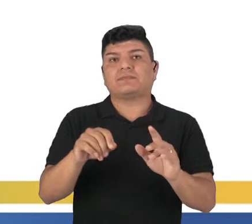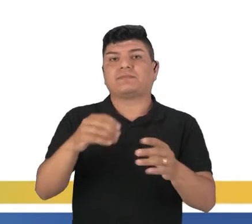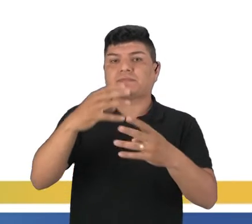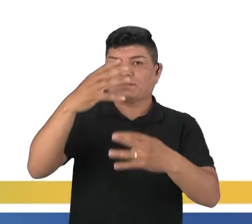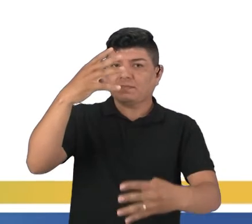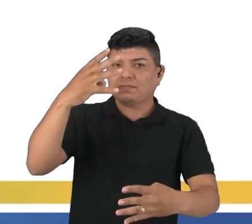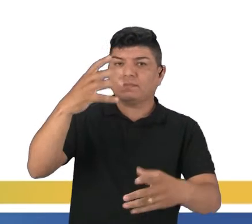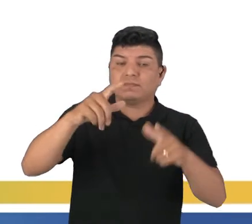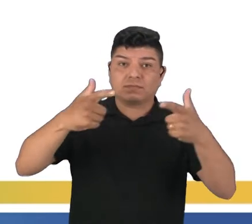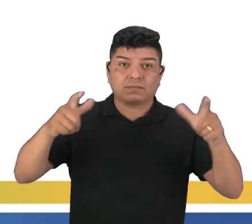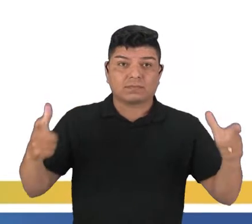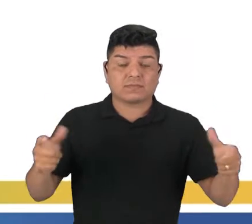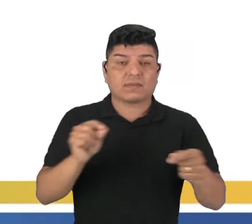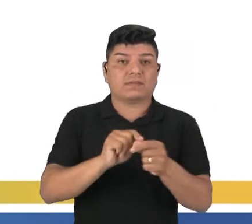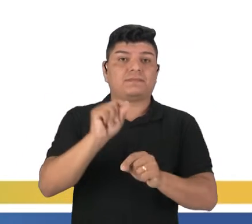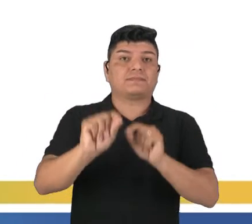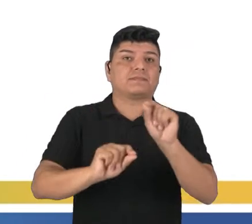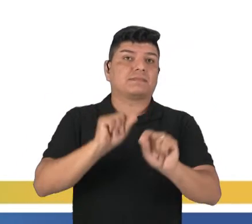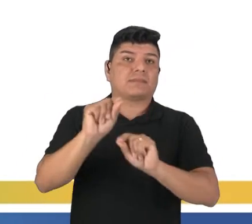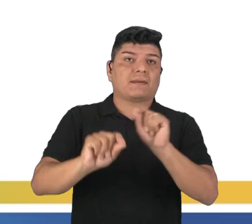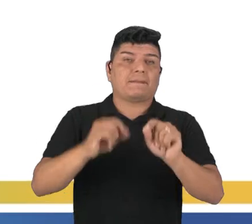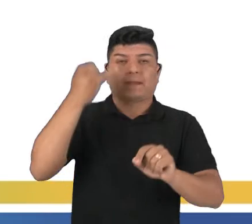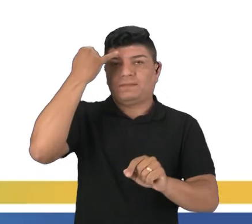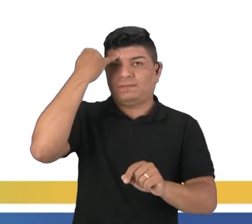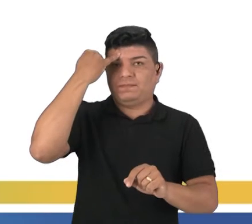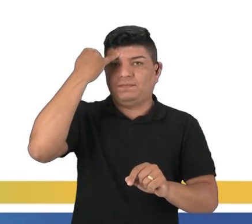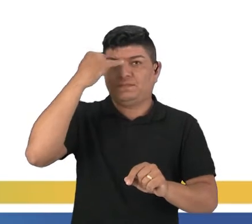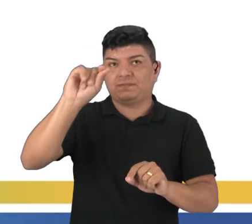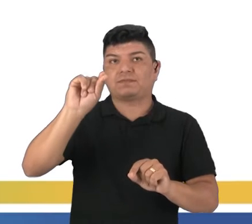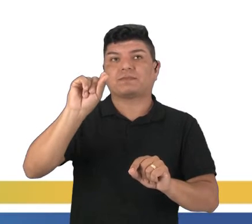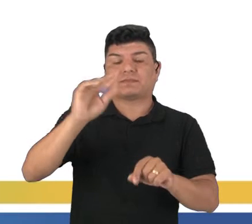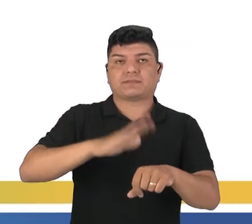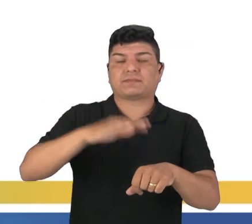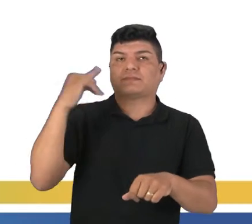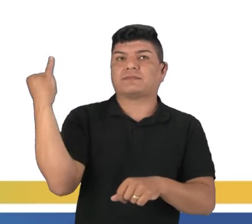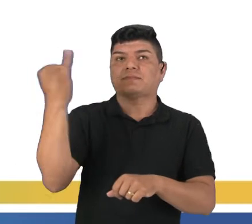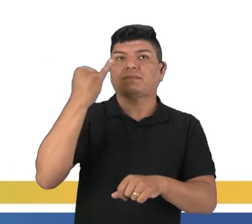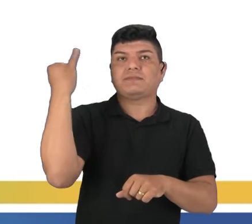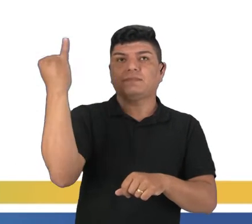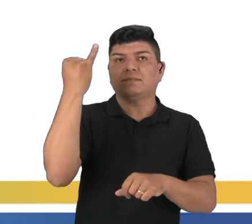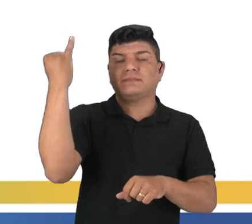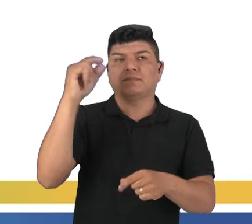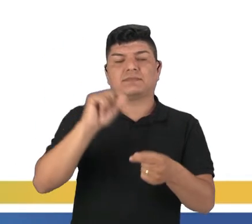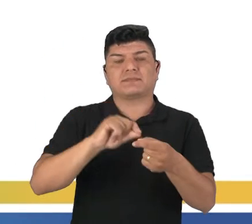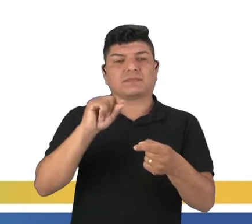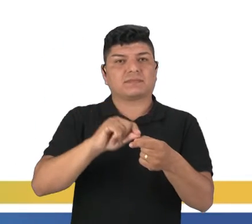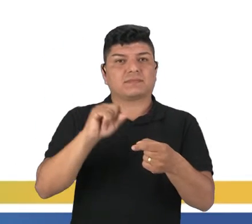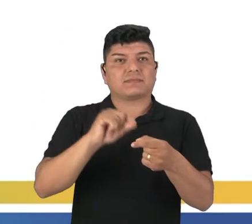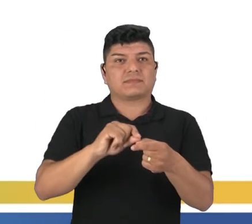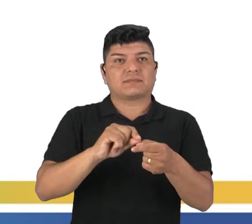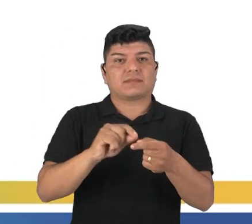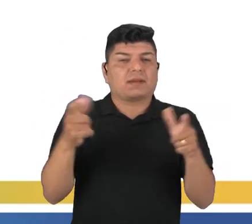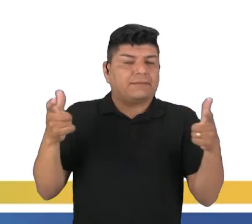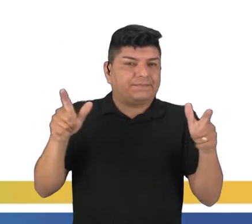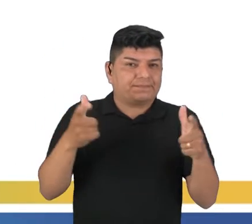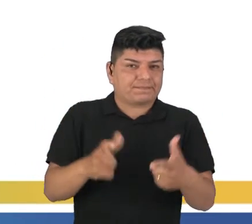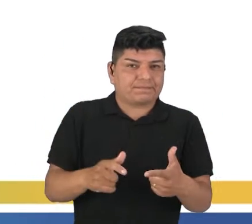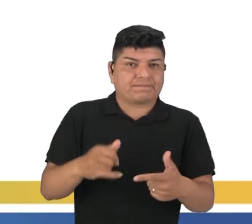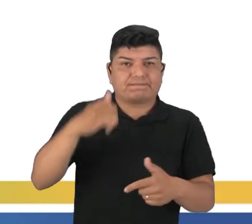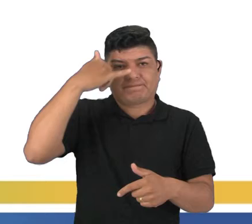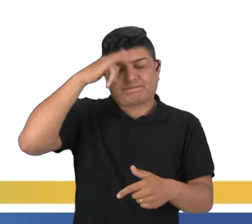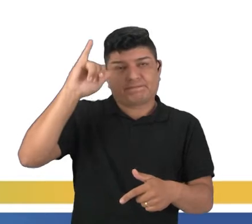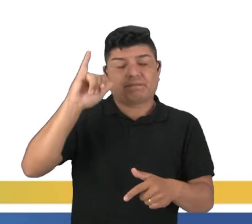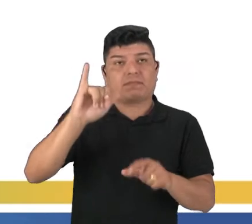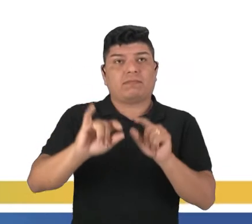está muito grande, o que você faz? Pega ali as ideias mais importantes para fazer um texto mais ameno, né? E evitar